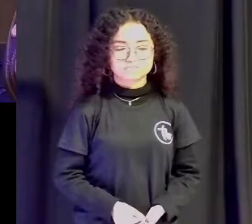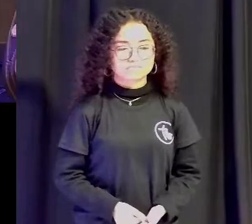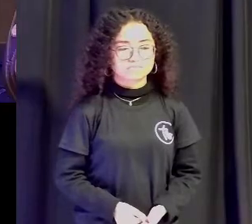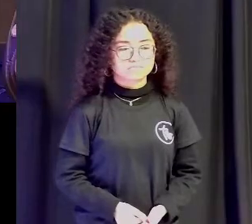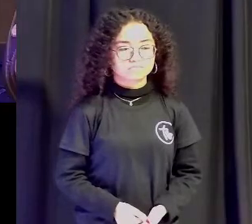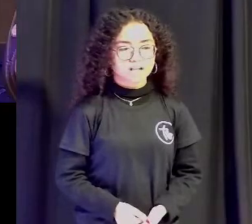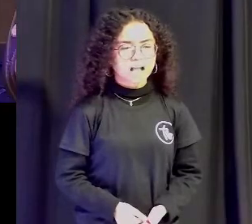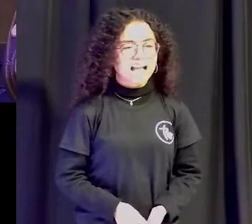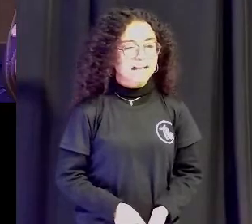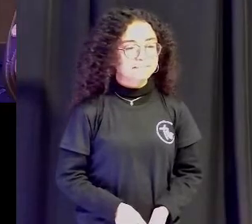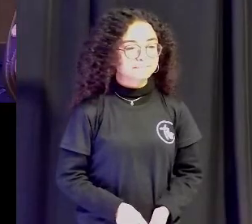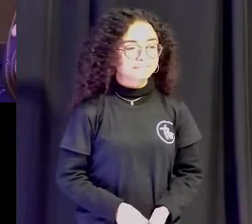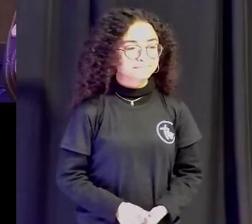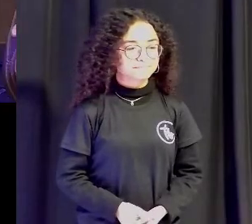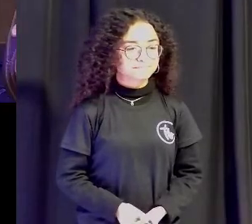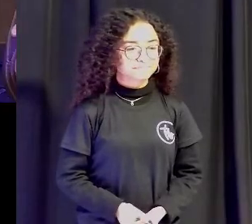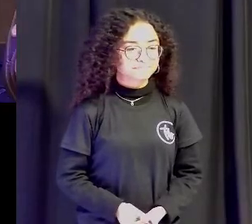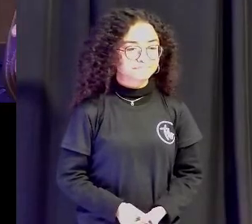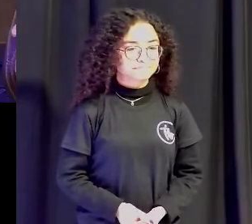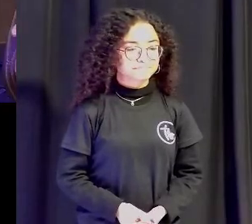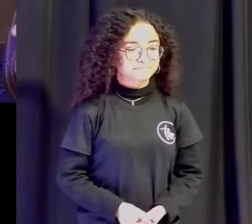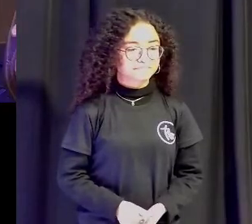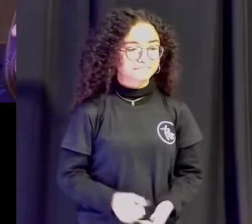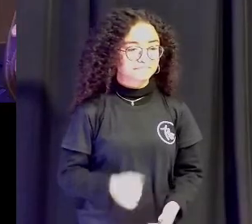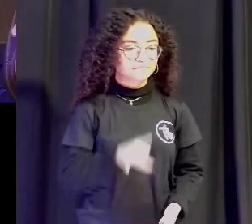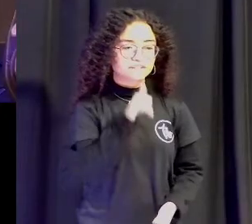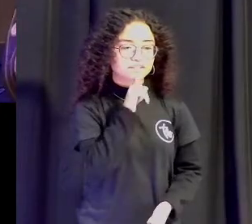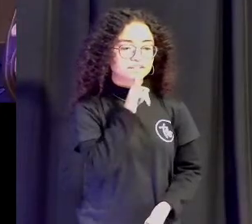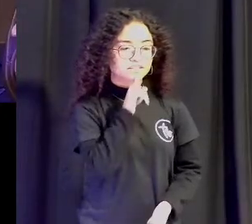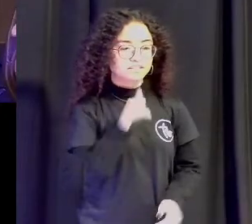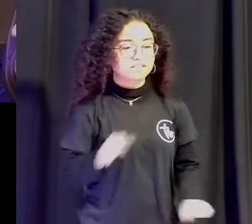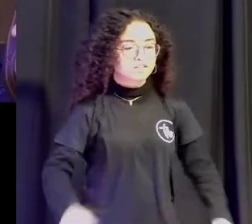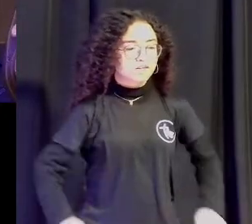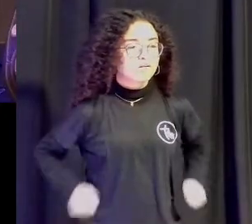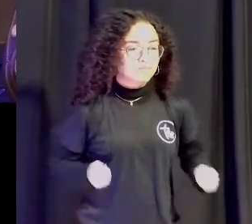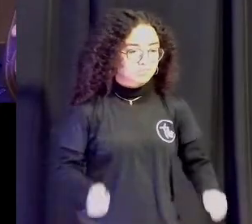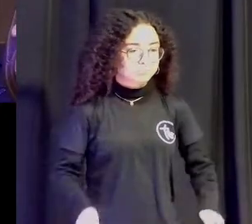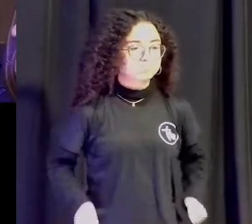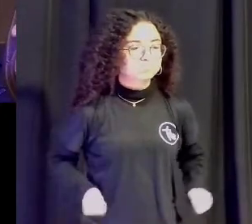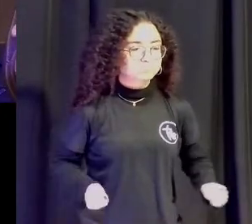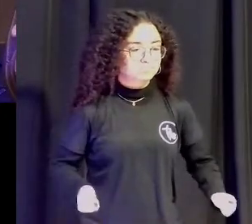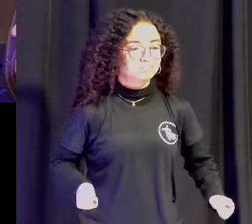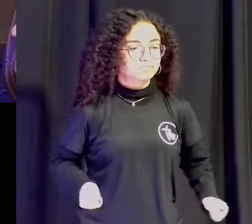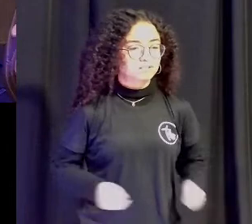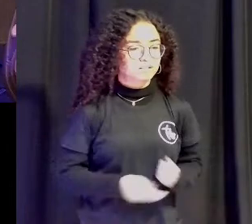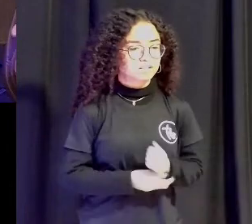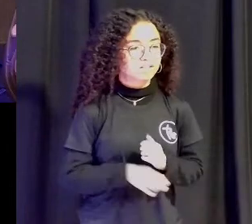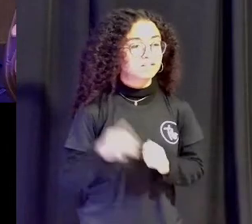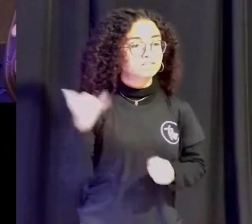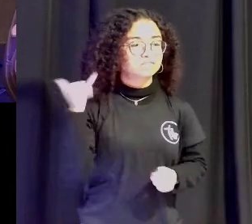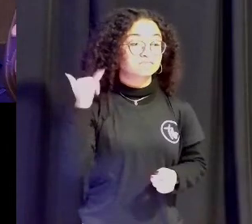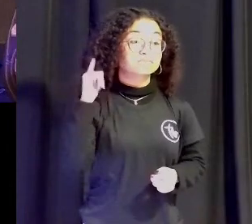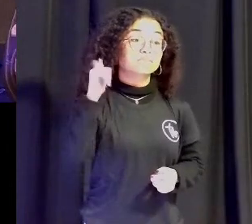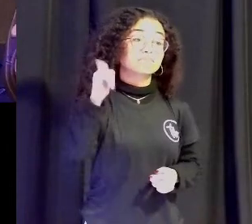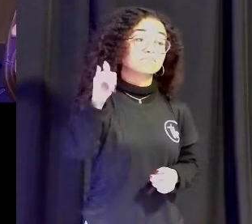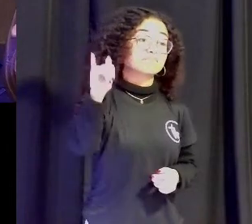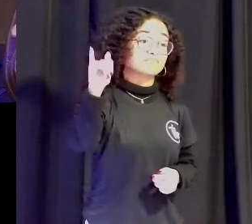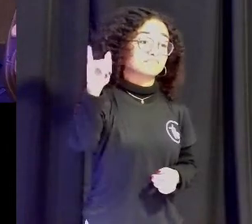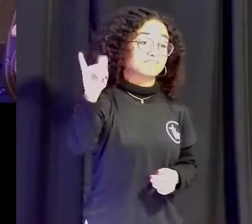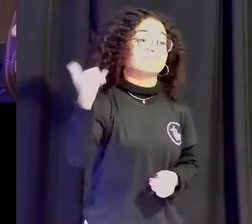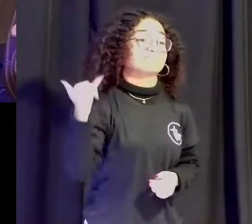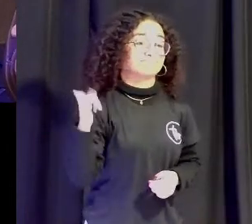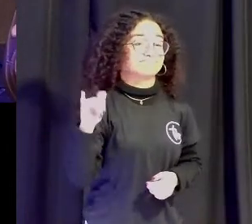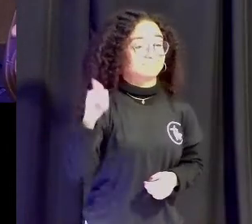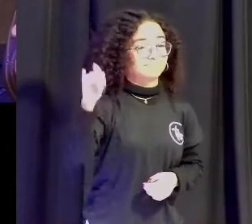elétricas, né? Eu tive dificuldade de falar elétrica, porque eu pensei em outra coisa, mas esse deslocamento,